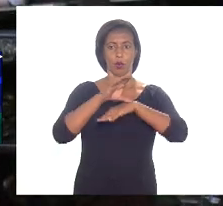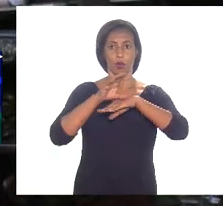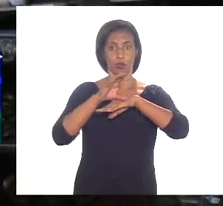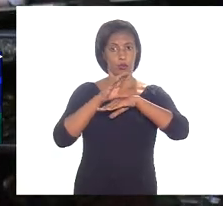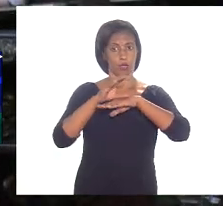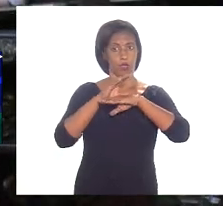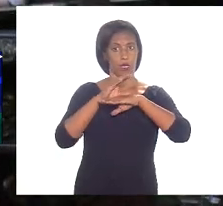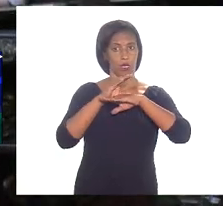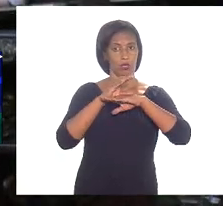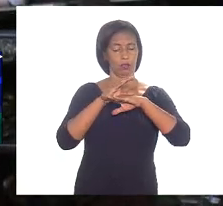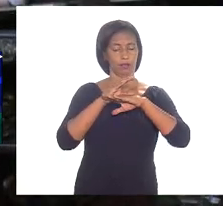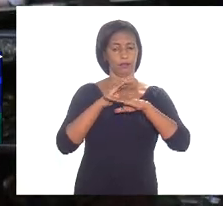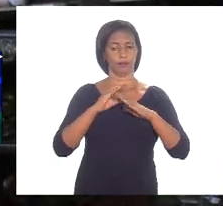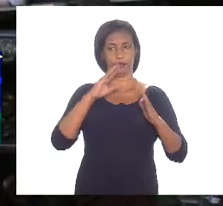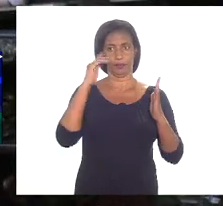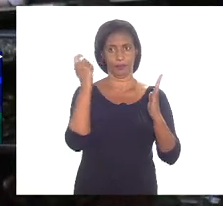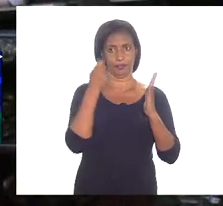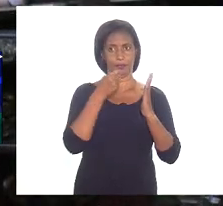Cultura